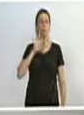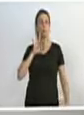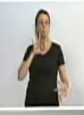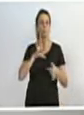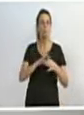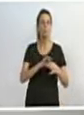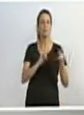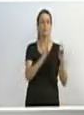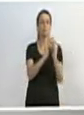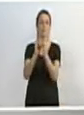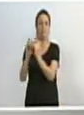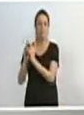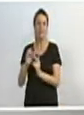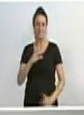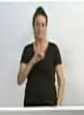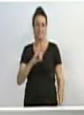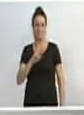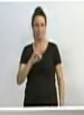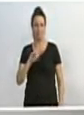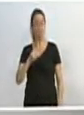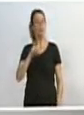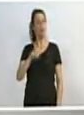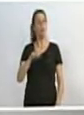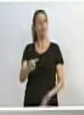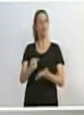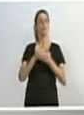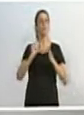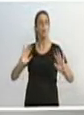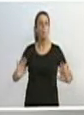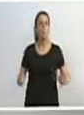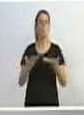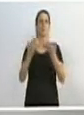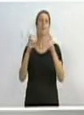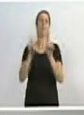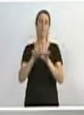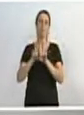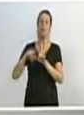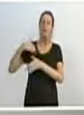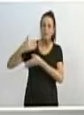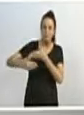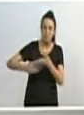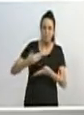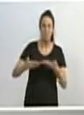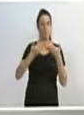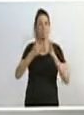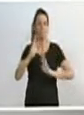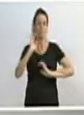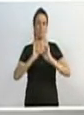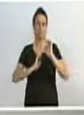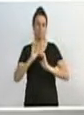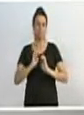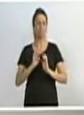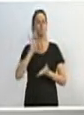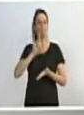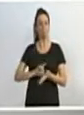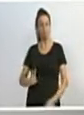os verdadeiros incentivadores e otimistas desse processo. E aí eu quero fazer o reconhecimento aqui, né, a